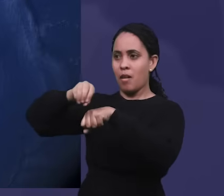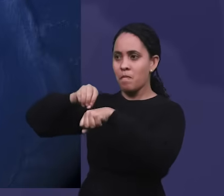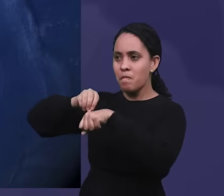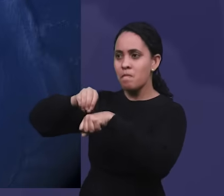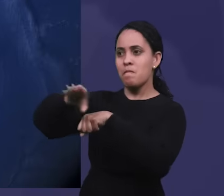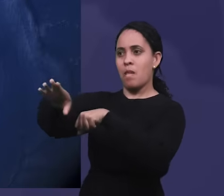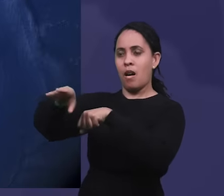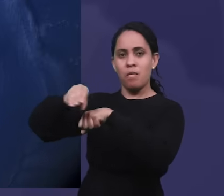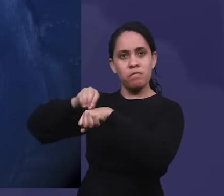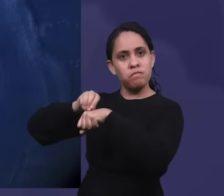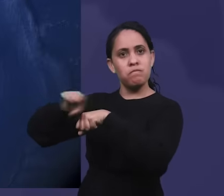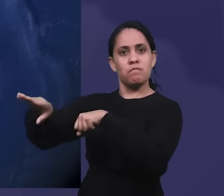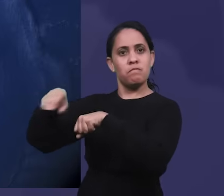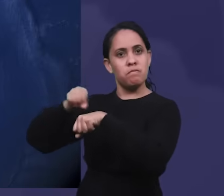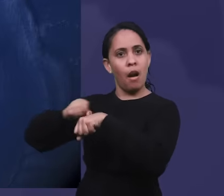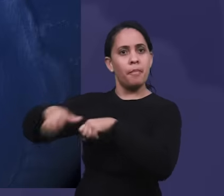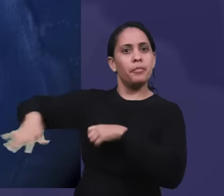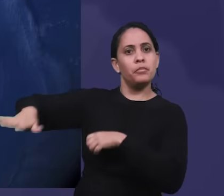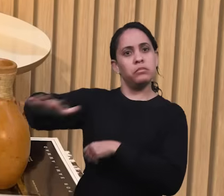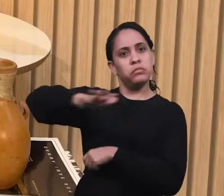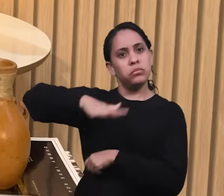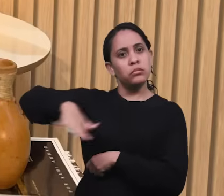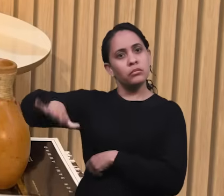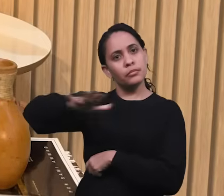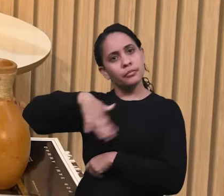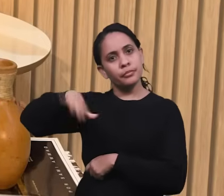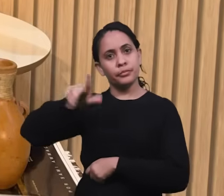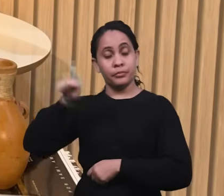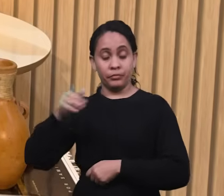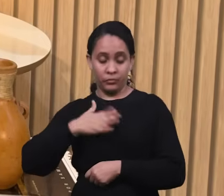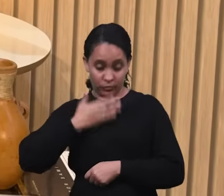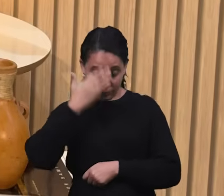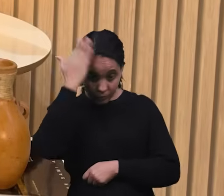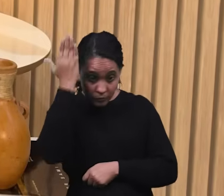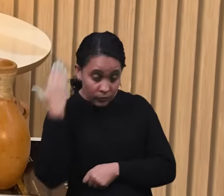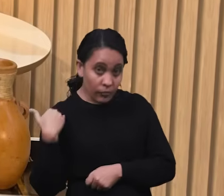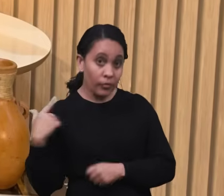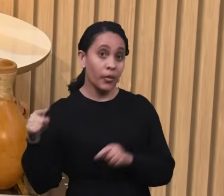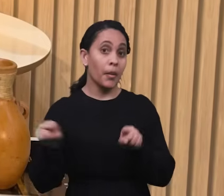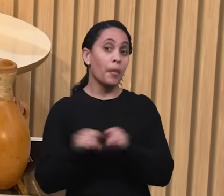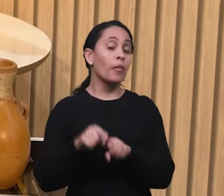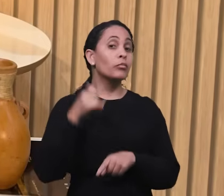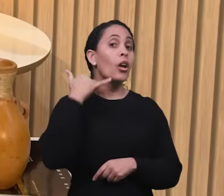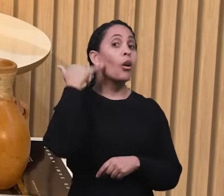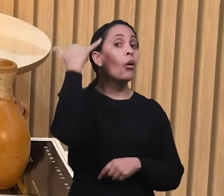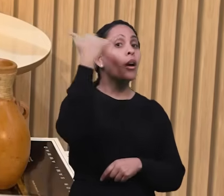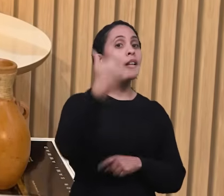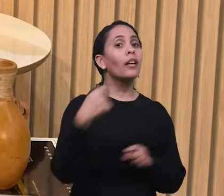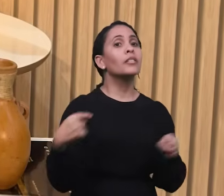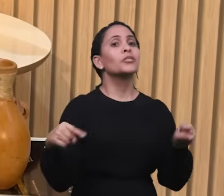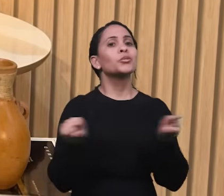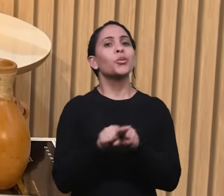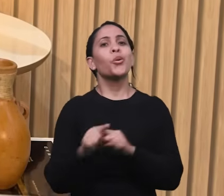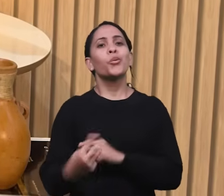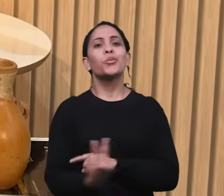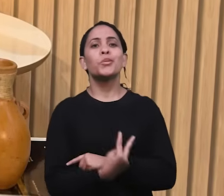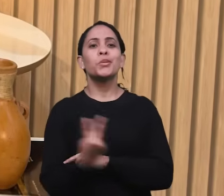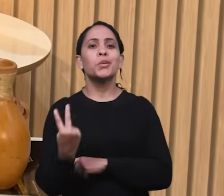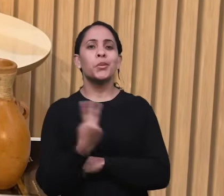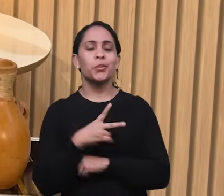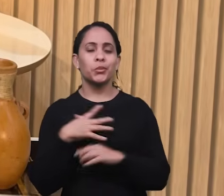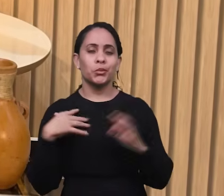esses pastores da Indonésia nos fizeram entrar em contato com um segundo grupo